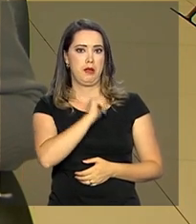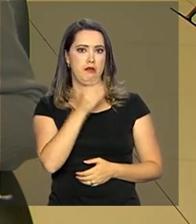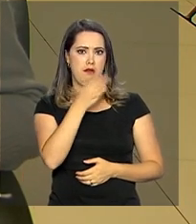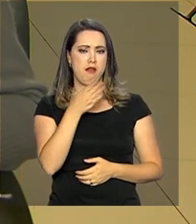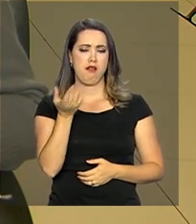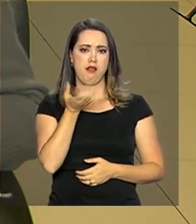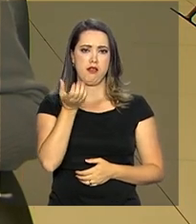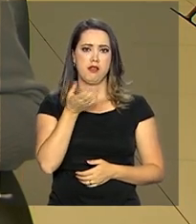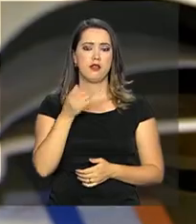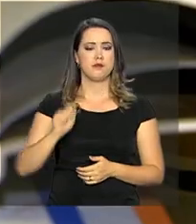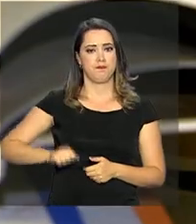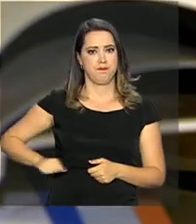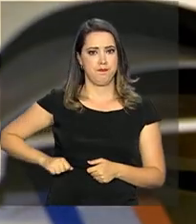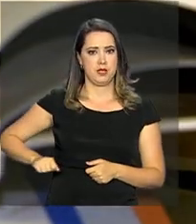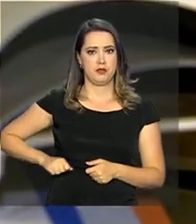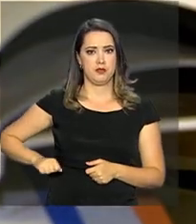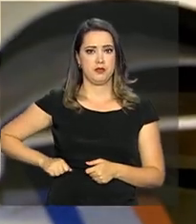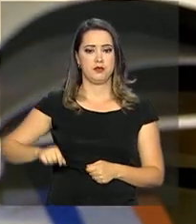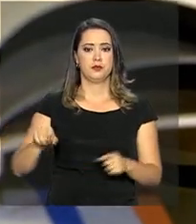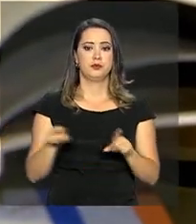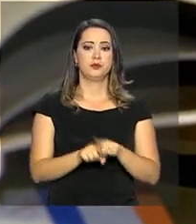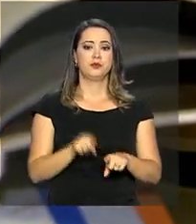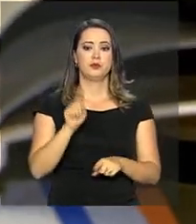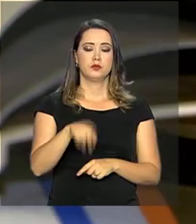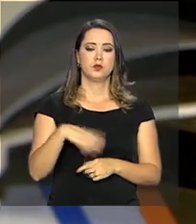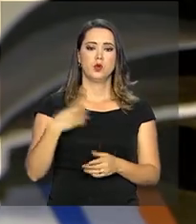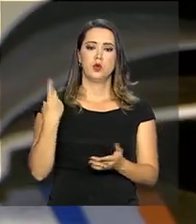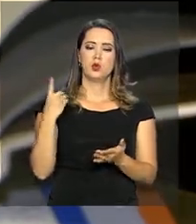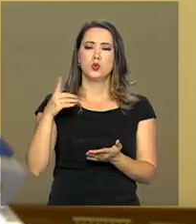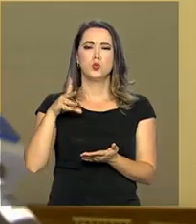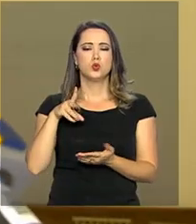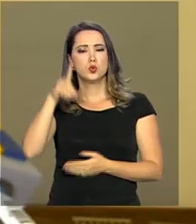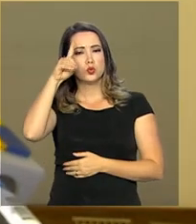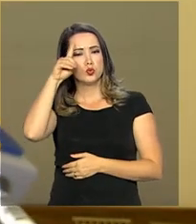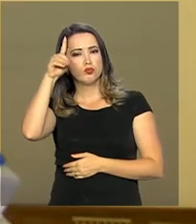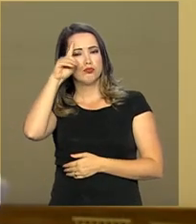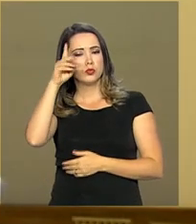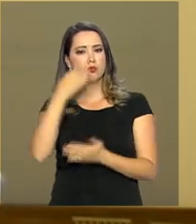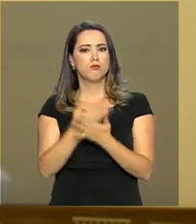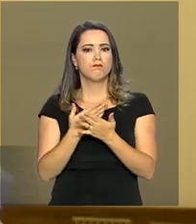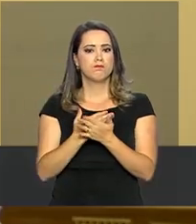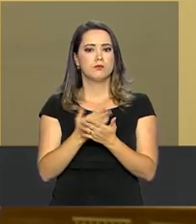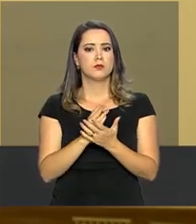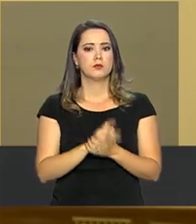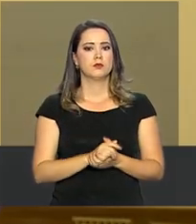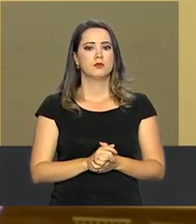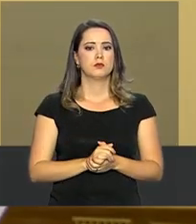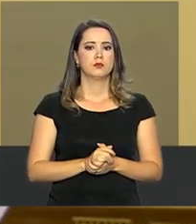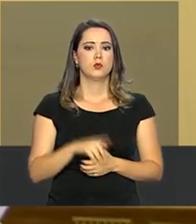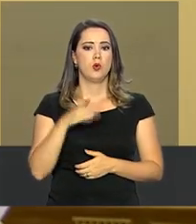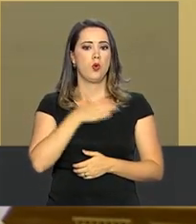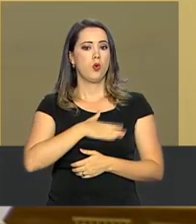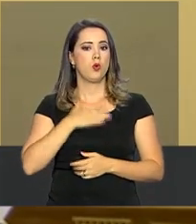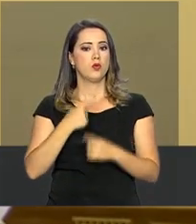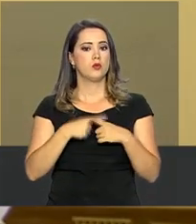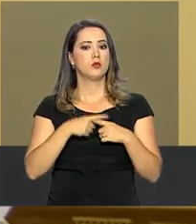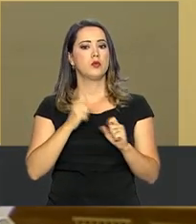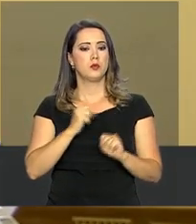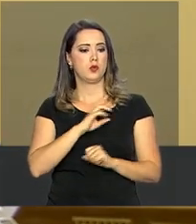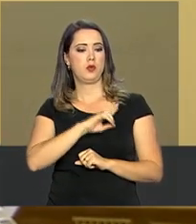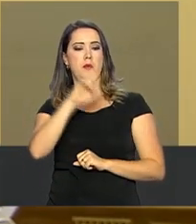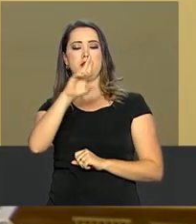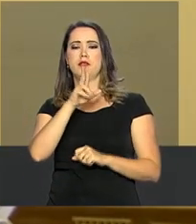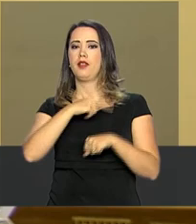há um ano e meio dedica a maior parte de seus dias aos estudos o que me atrai na profissão é a possibilidade de representar o país